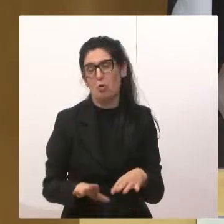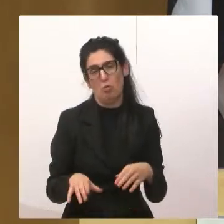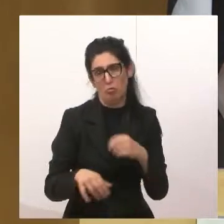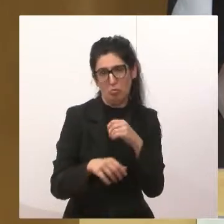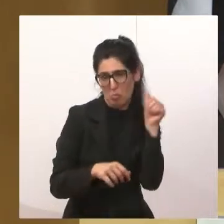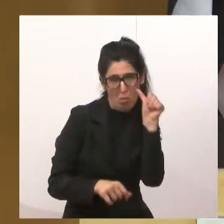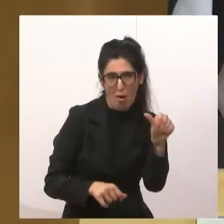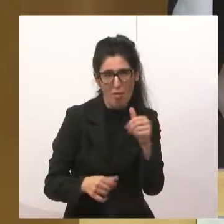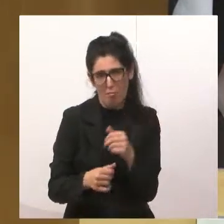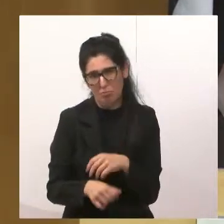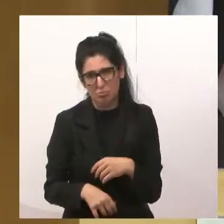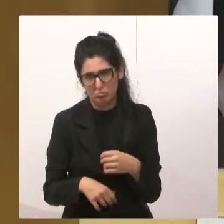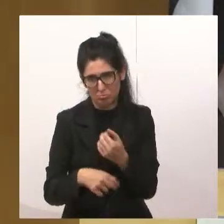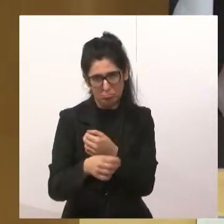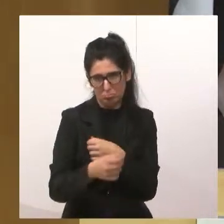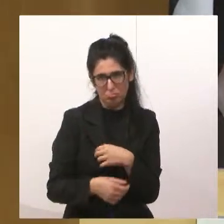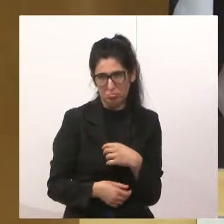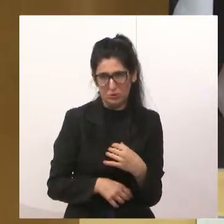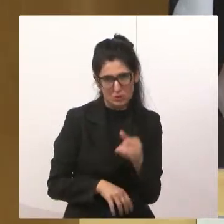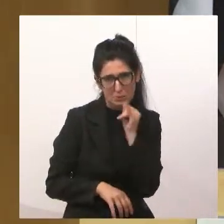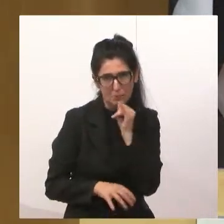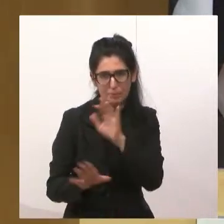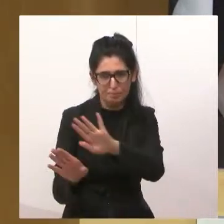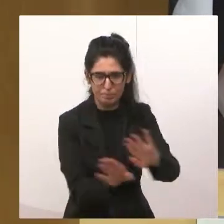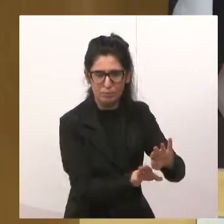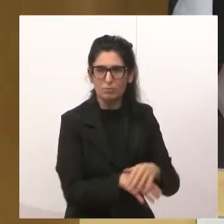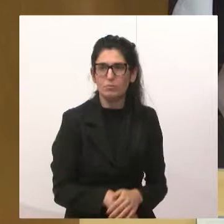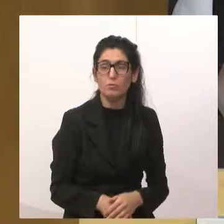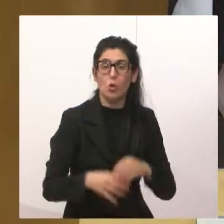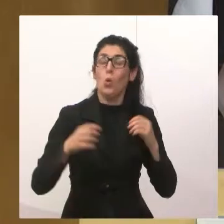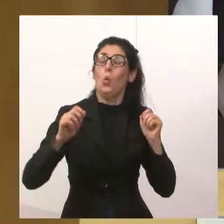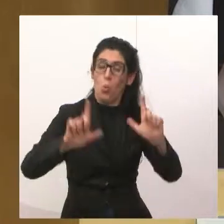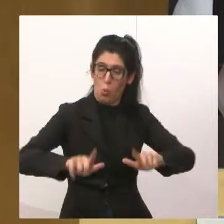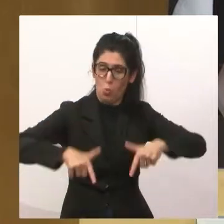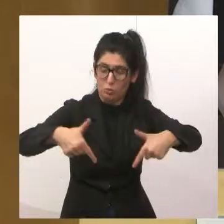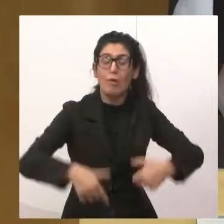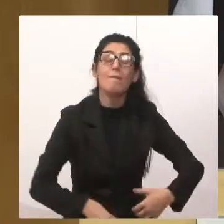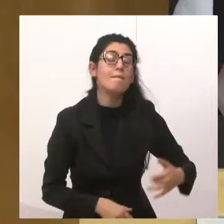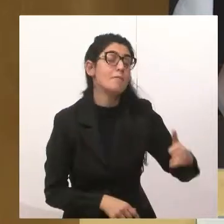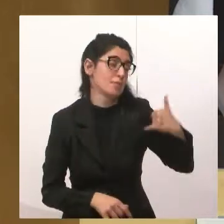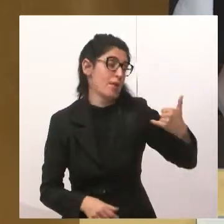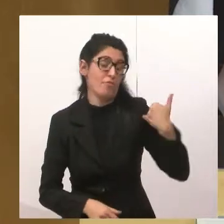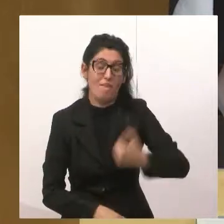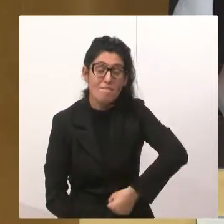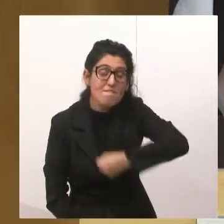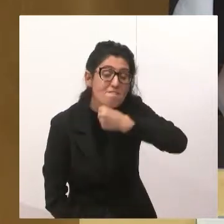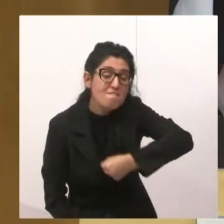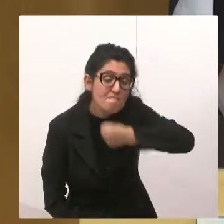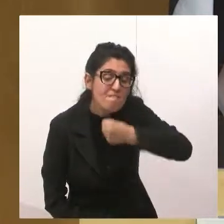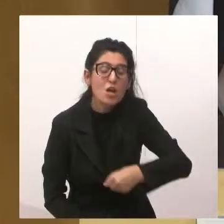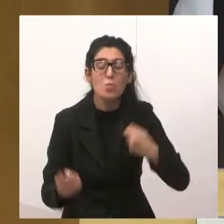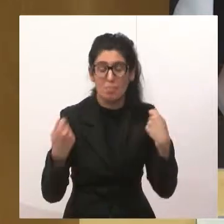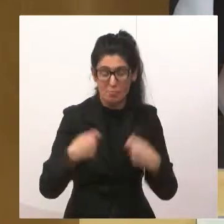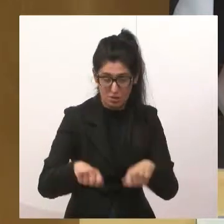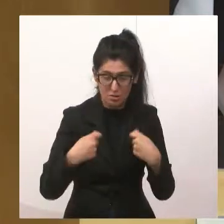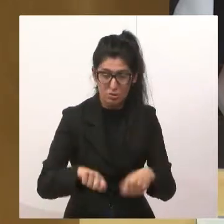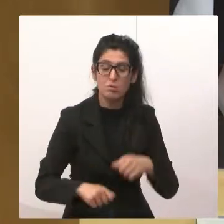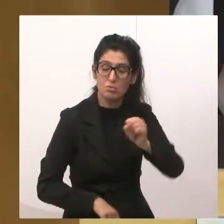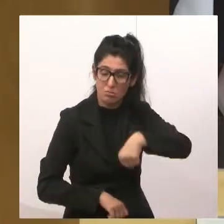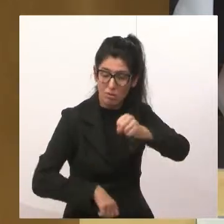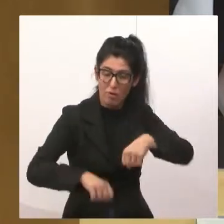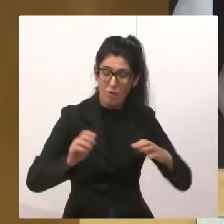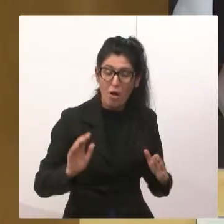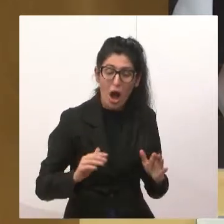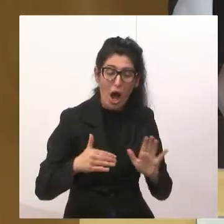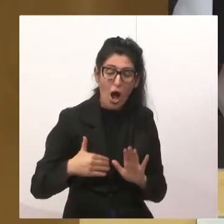um dia de luta, né? Isso é importante. O idoso, ele precisa estar mais inserido no orçamento, seja